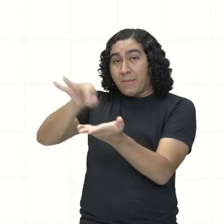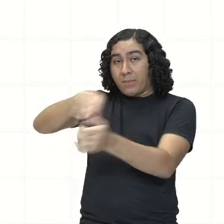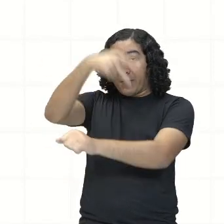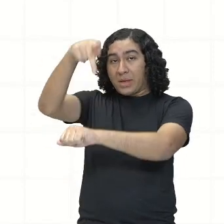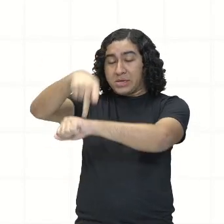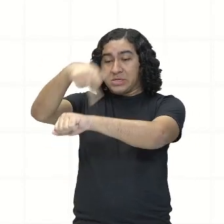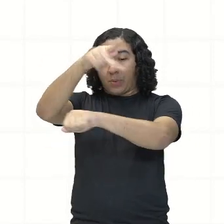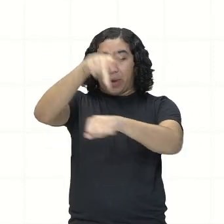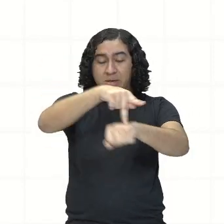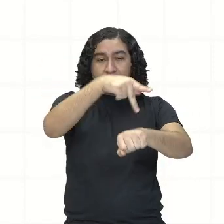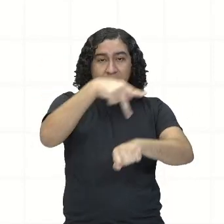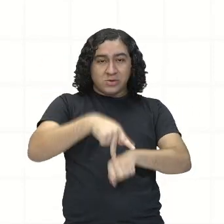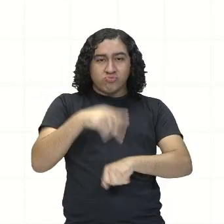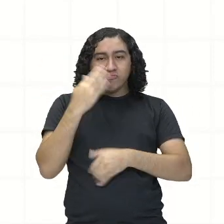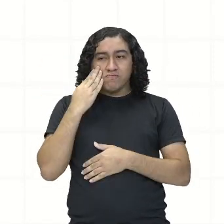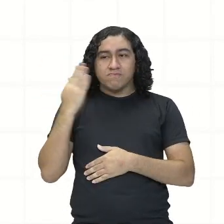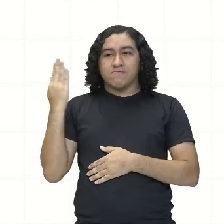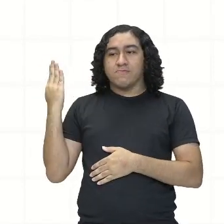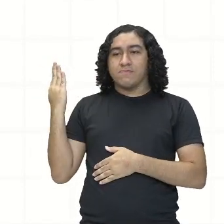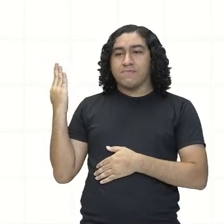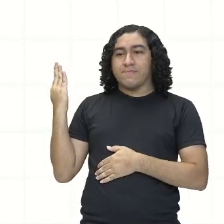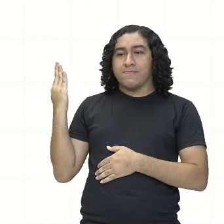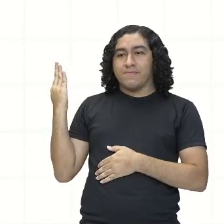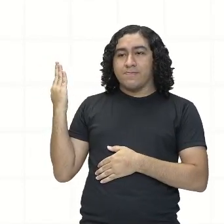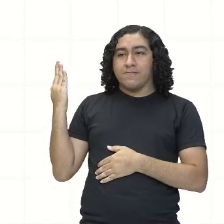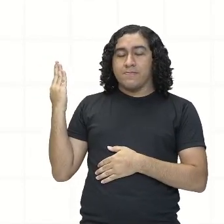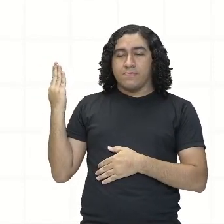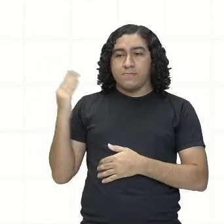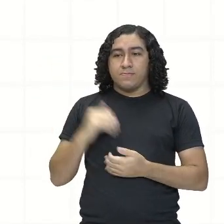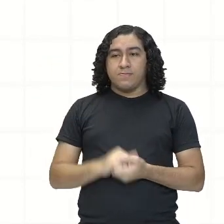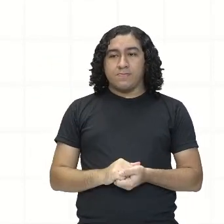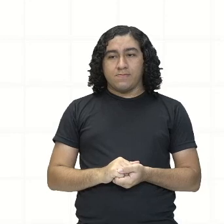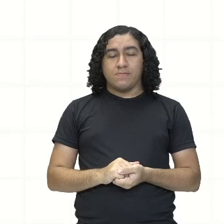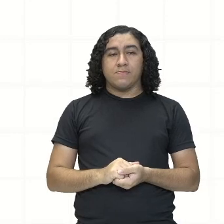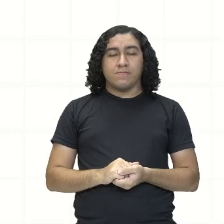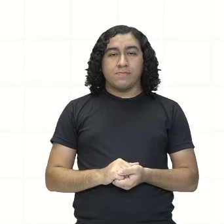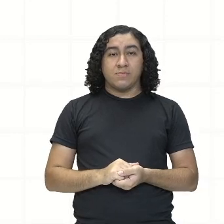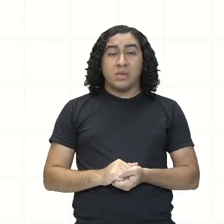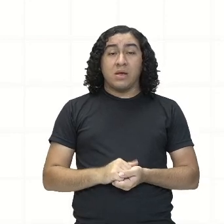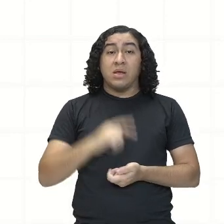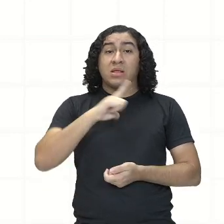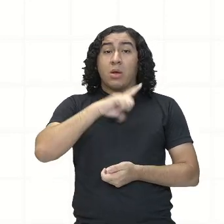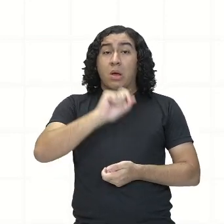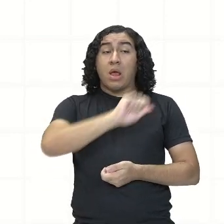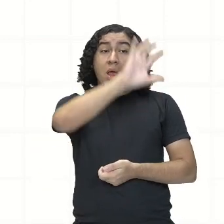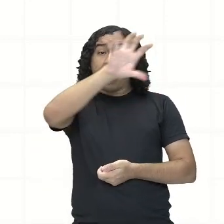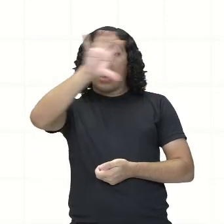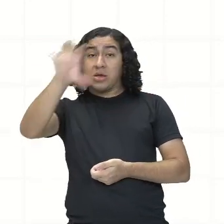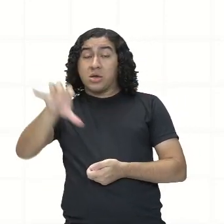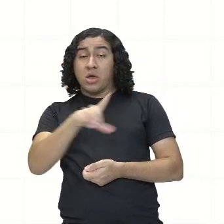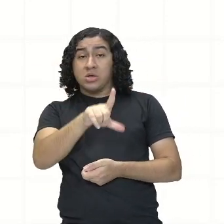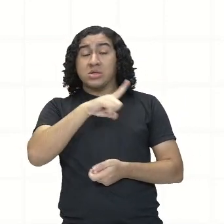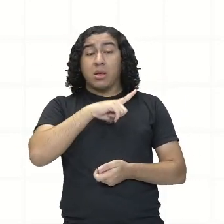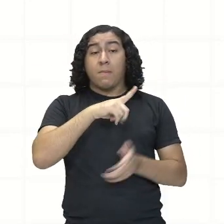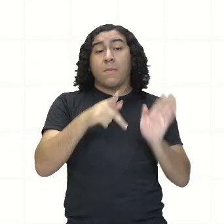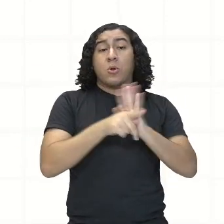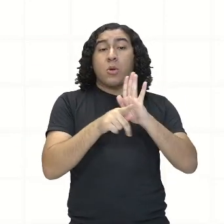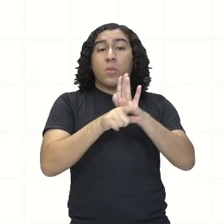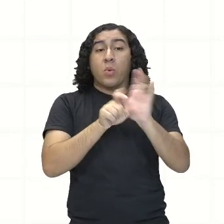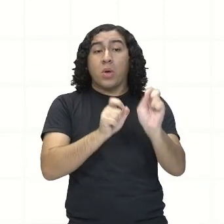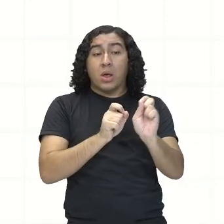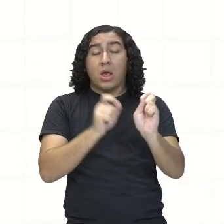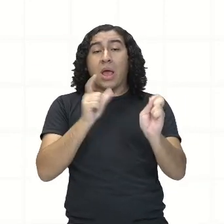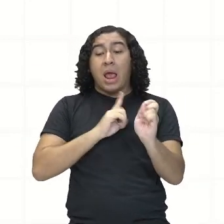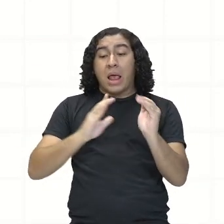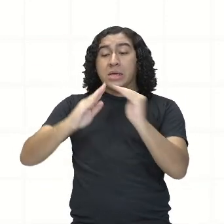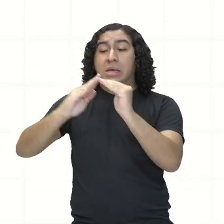aqui que eu tenho um mapa da Europa e aqui eu tenho os territórios, né, que foram dominados por essas